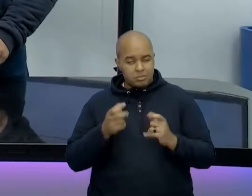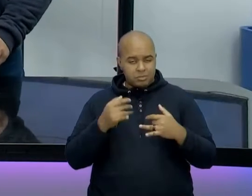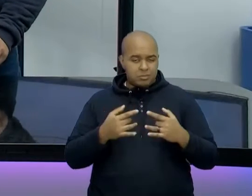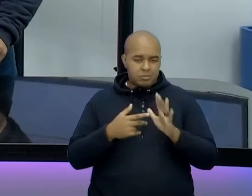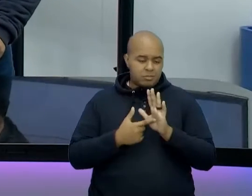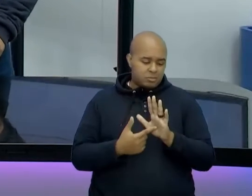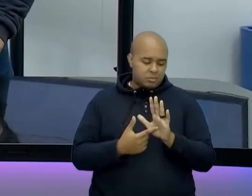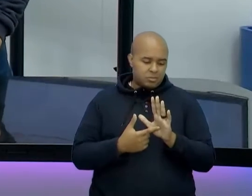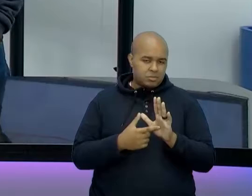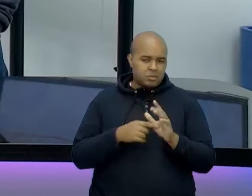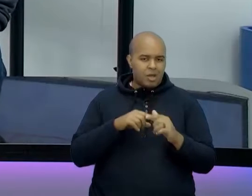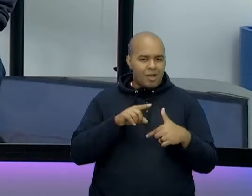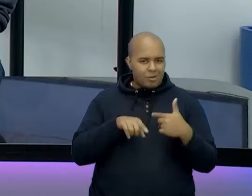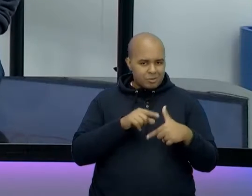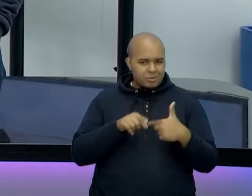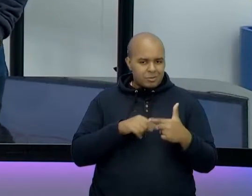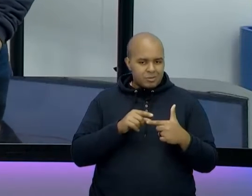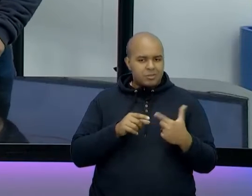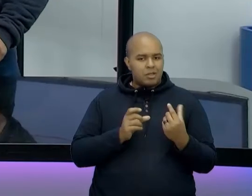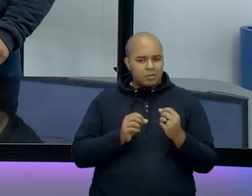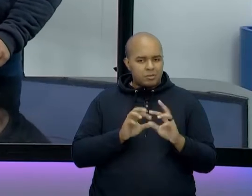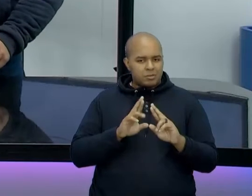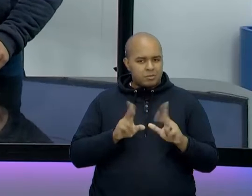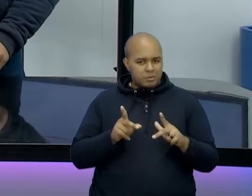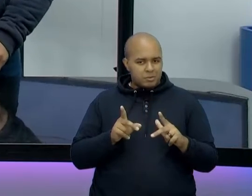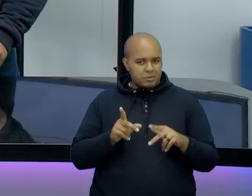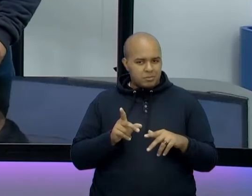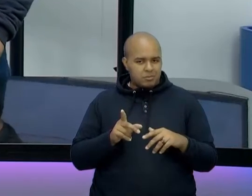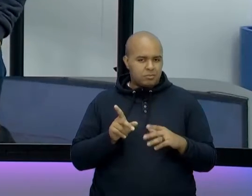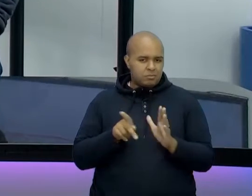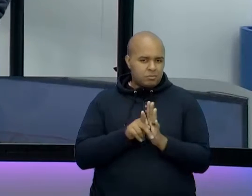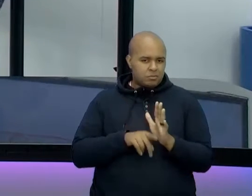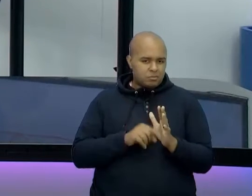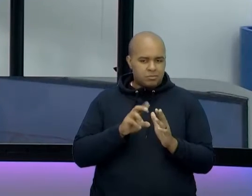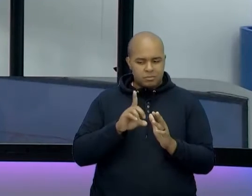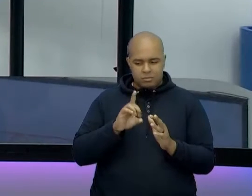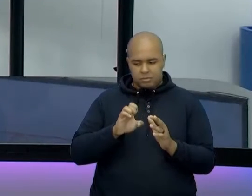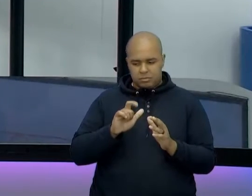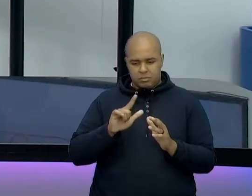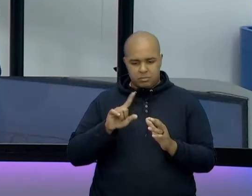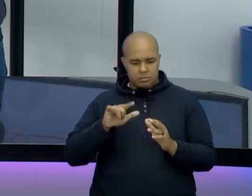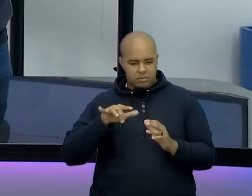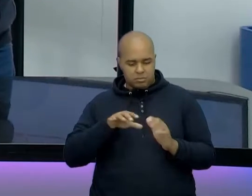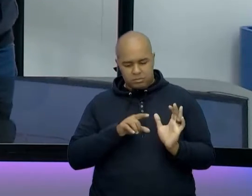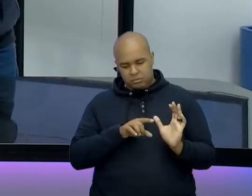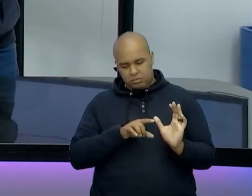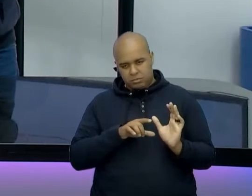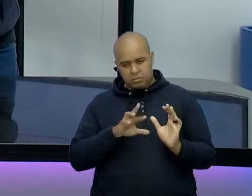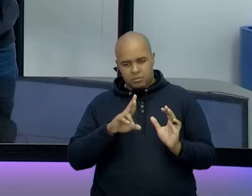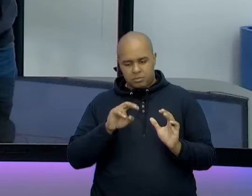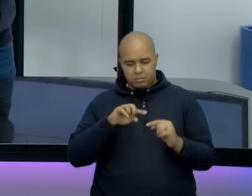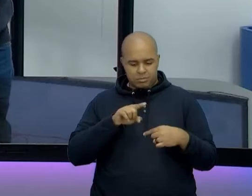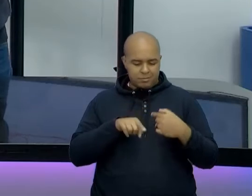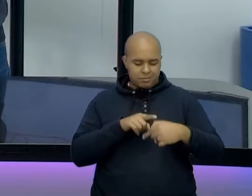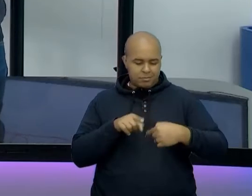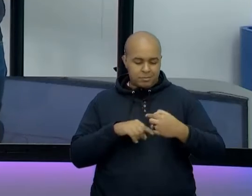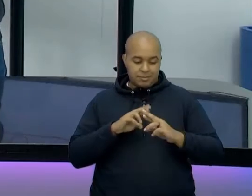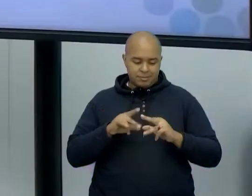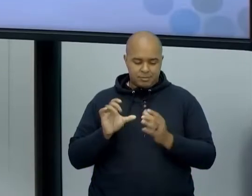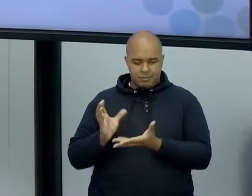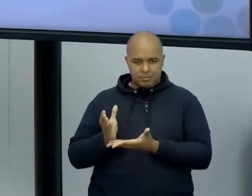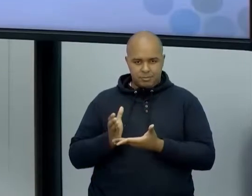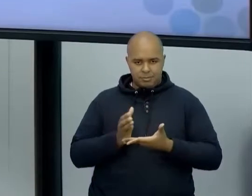né? Rotacionar é diferente de deslizar, né? Então, rotacionar... Aí tem uma